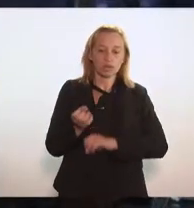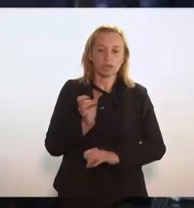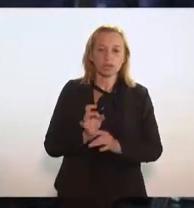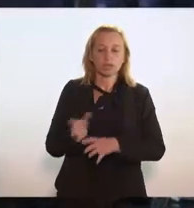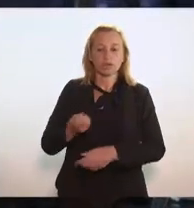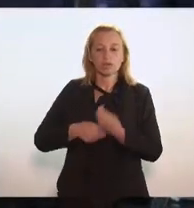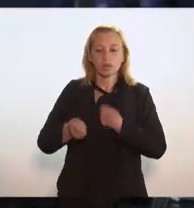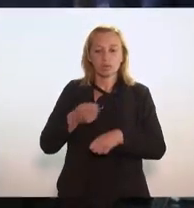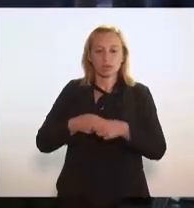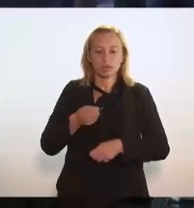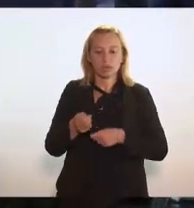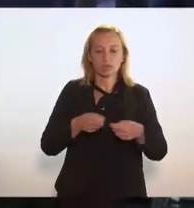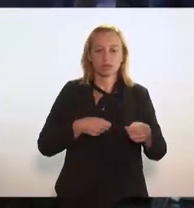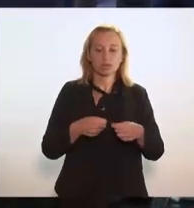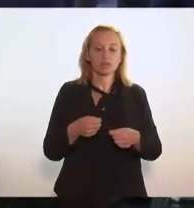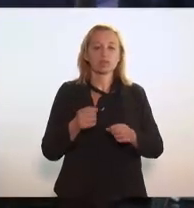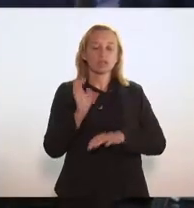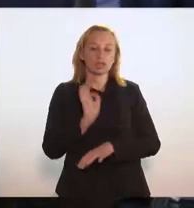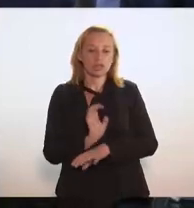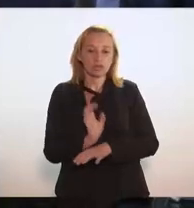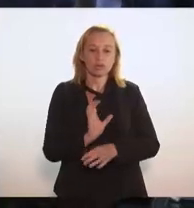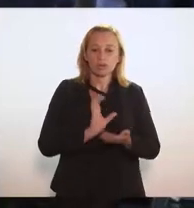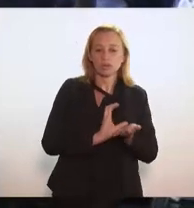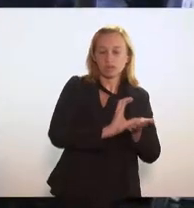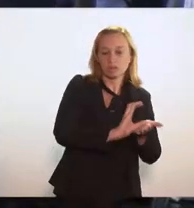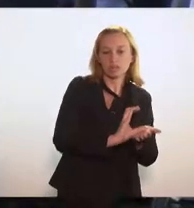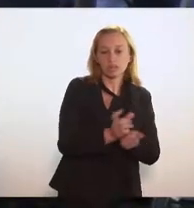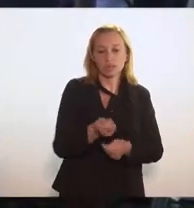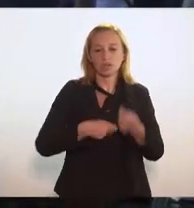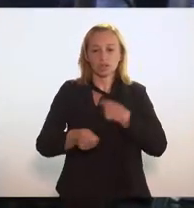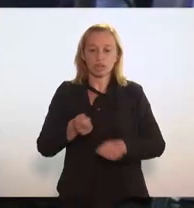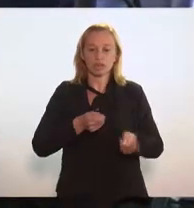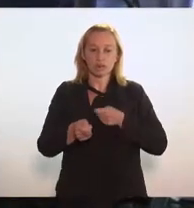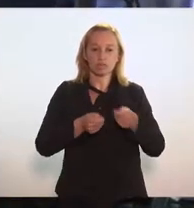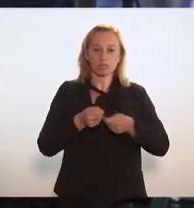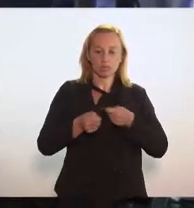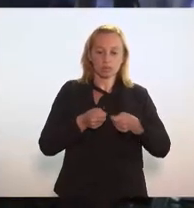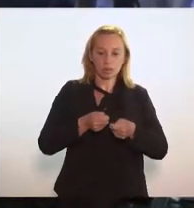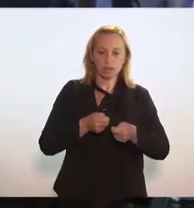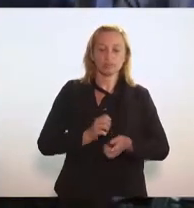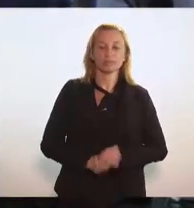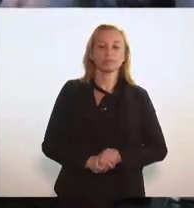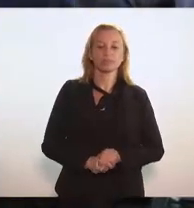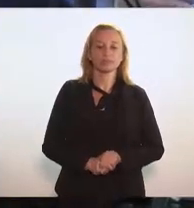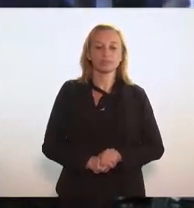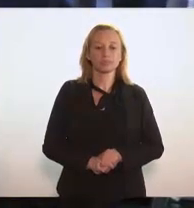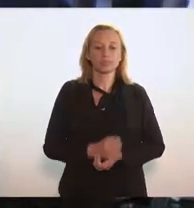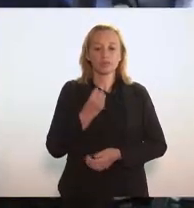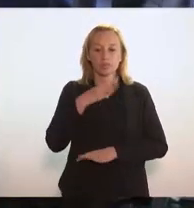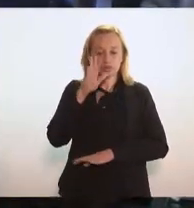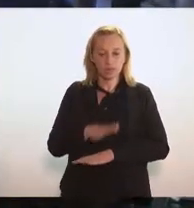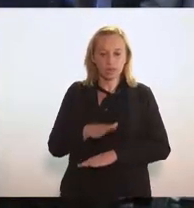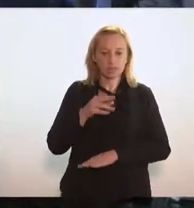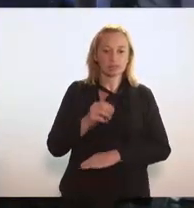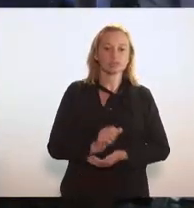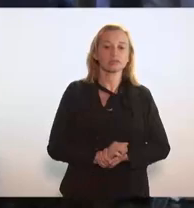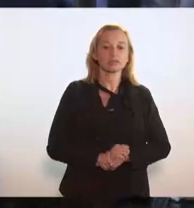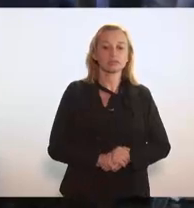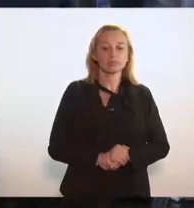Arrecadação Estadual, Fiscalização dos Tributos Estaduais e de Orçamento, Finanças, Fiscalização Financeira e Controle. Boa tarde, Marcos.